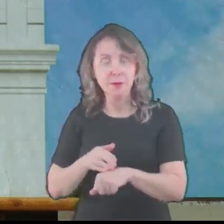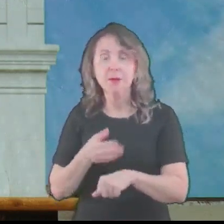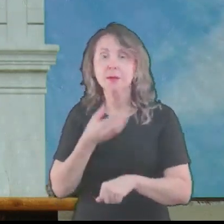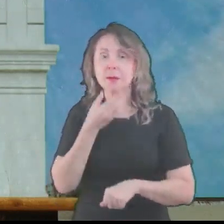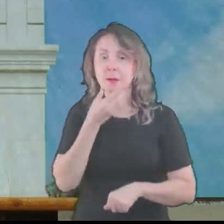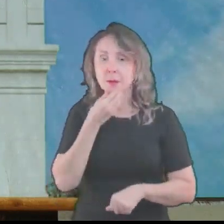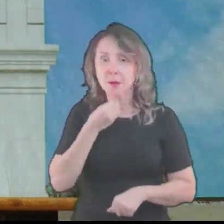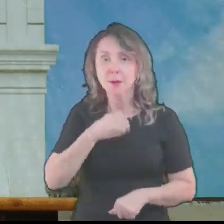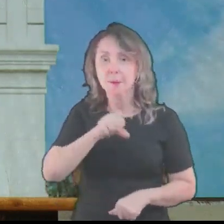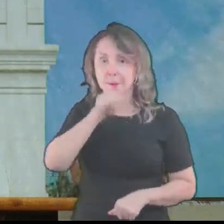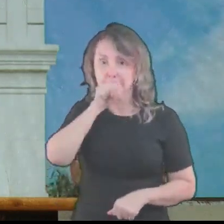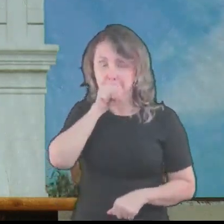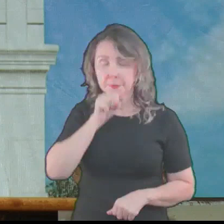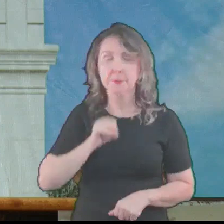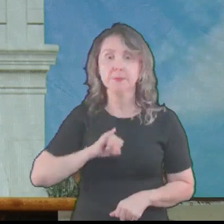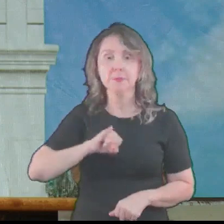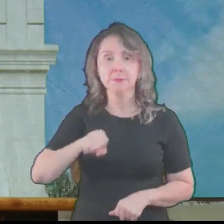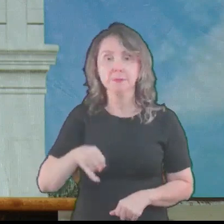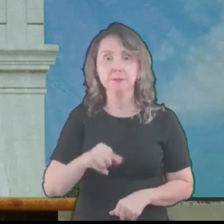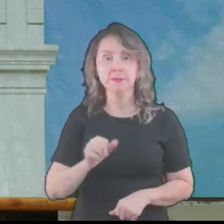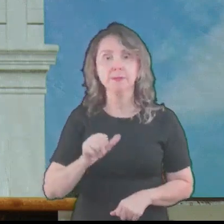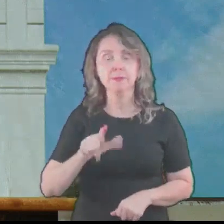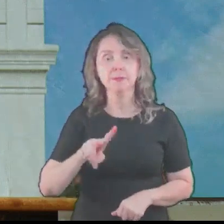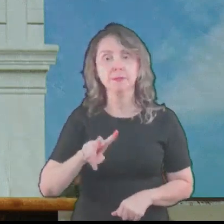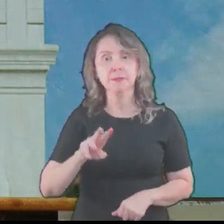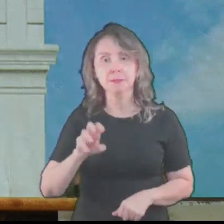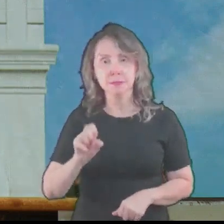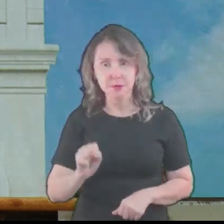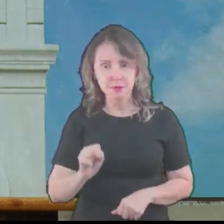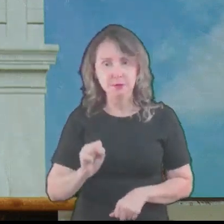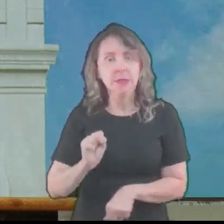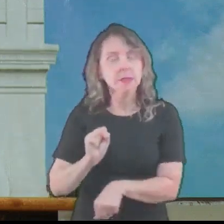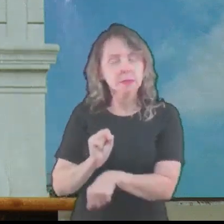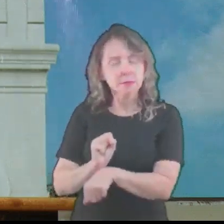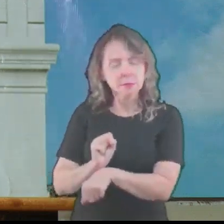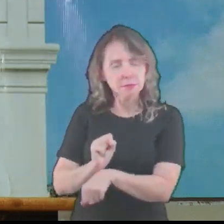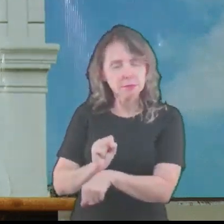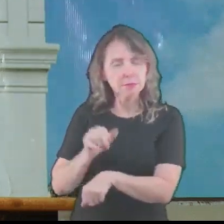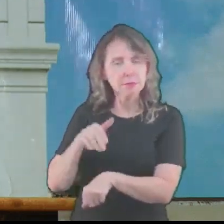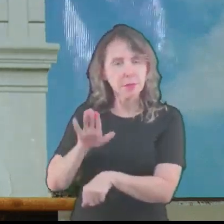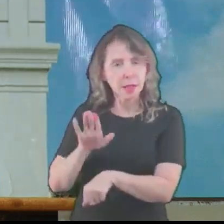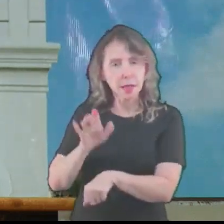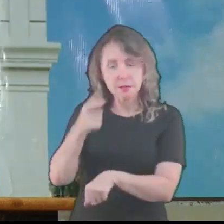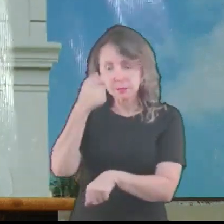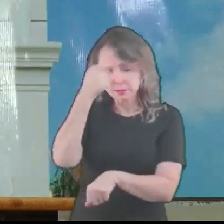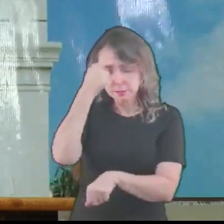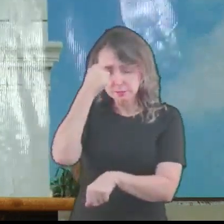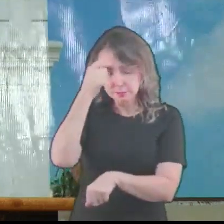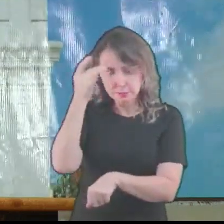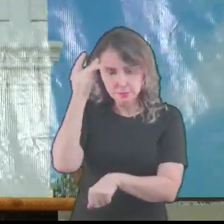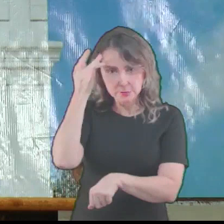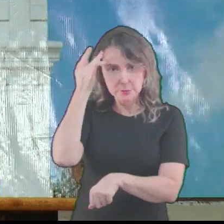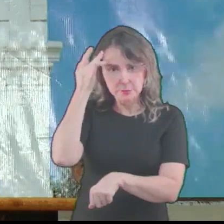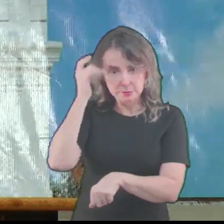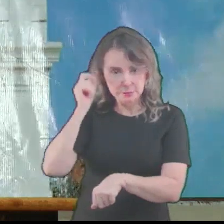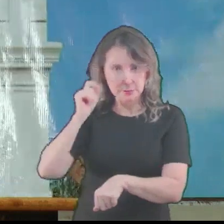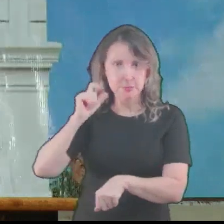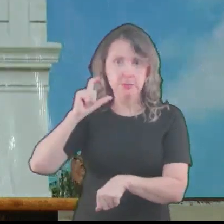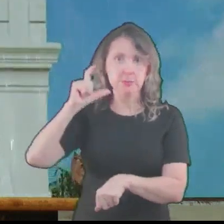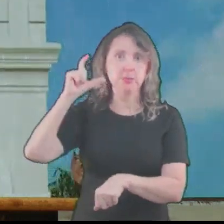que esperasse mais um pouco, para que ela pudesse se maturar mais ainda.